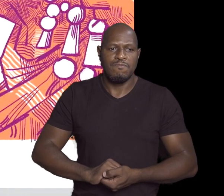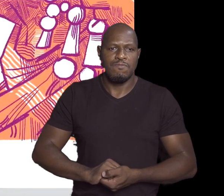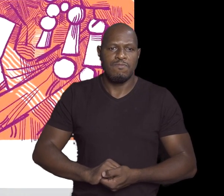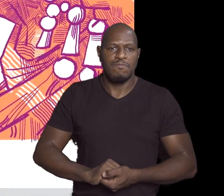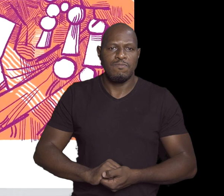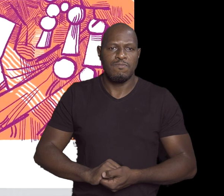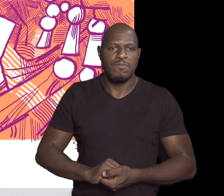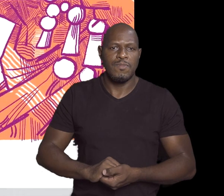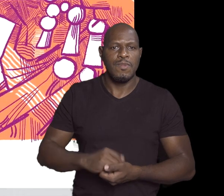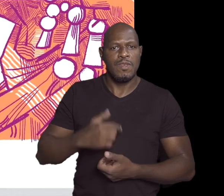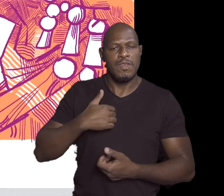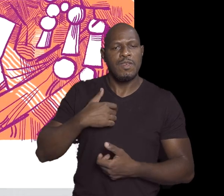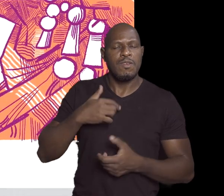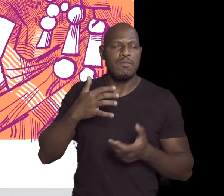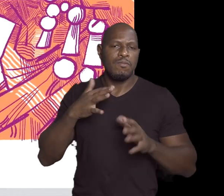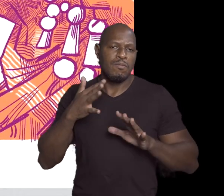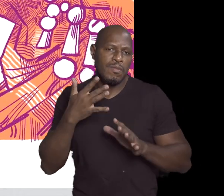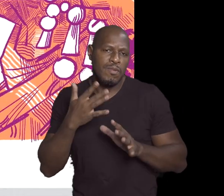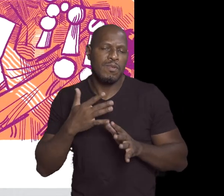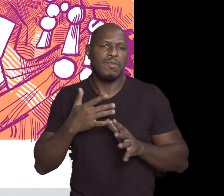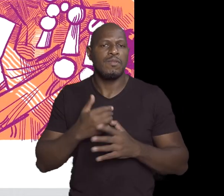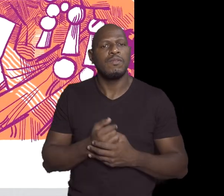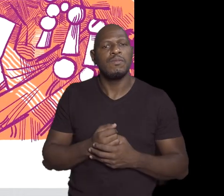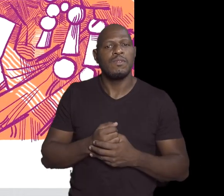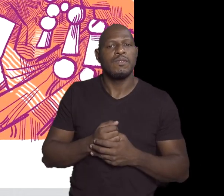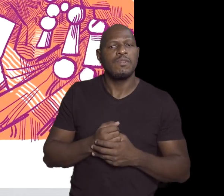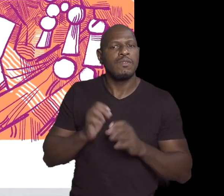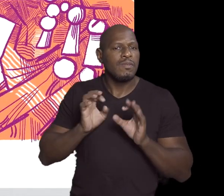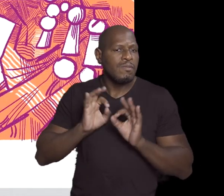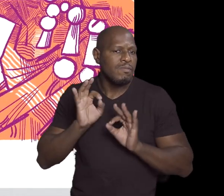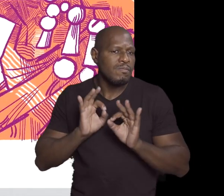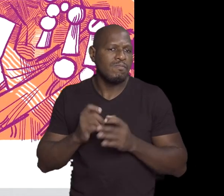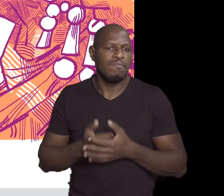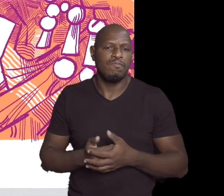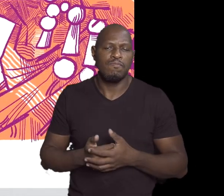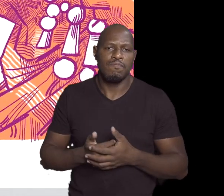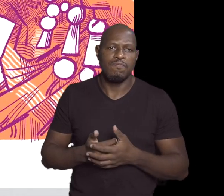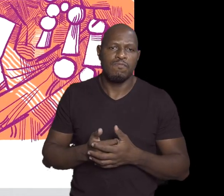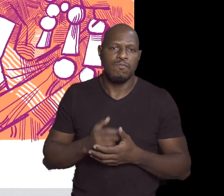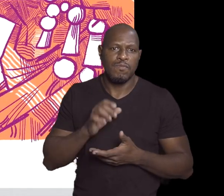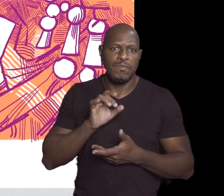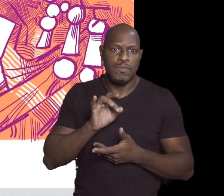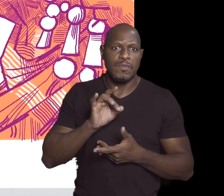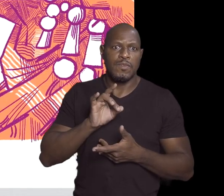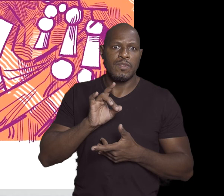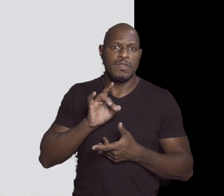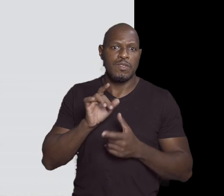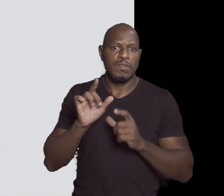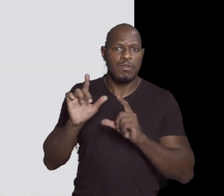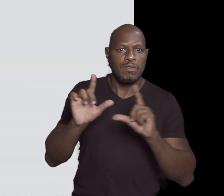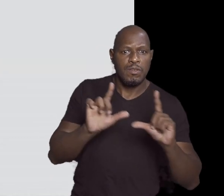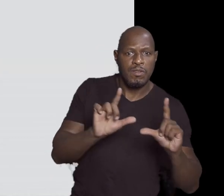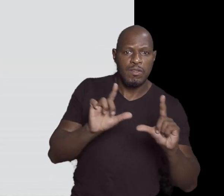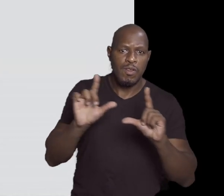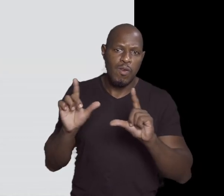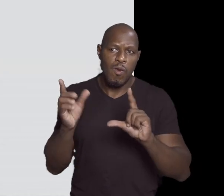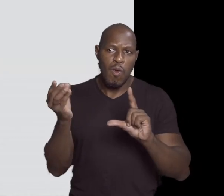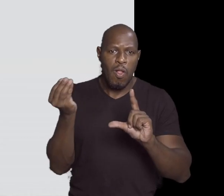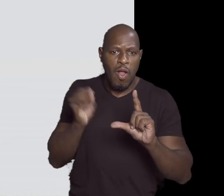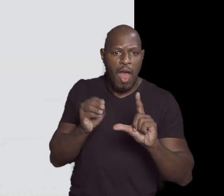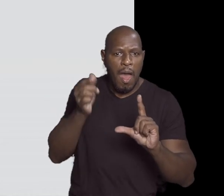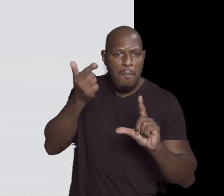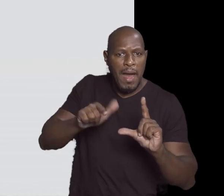O que eu provavelmente vou mudar disso aqui é tirar e colocar mais